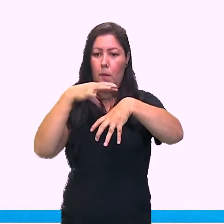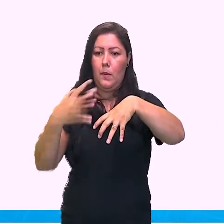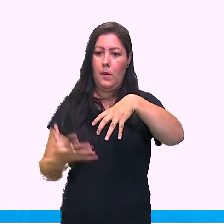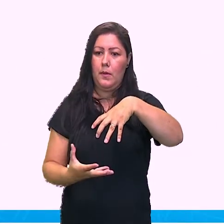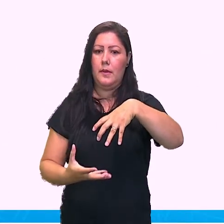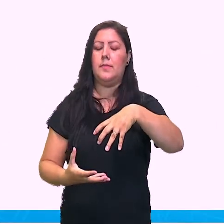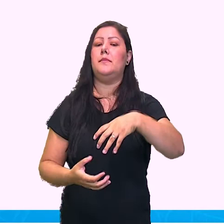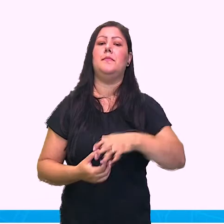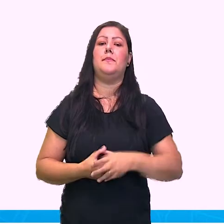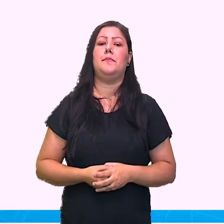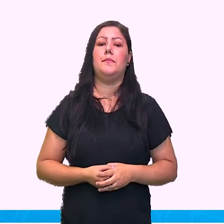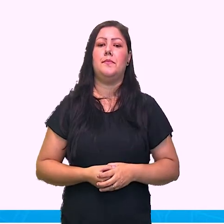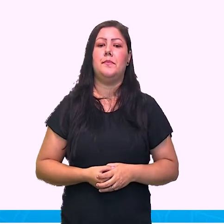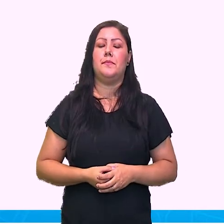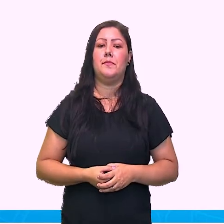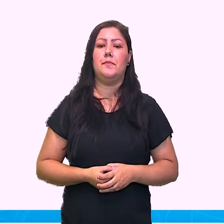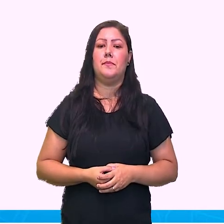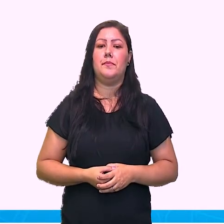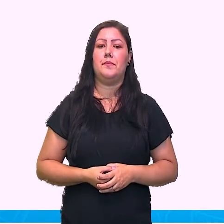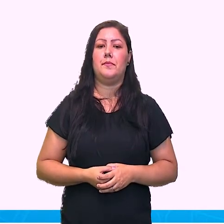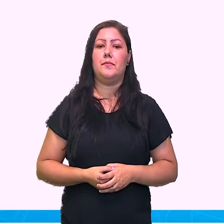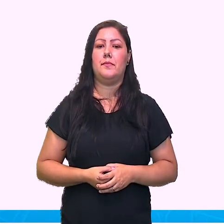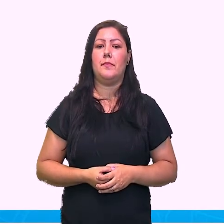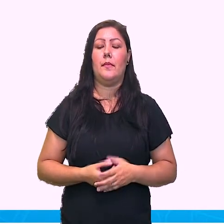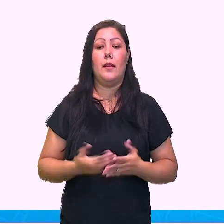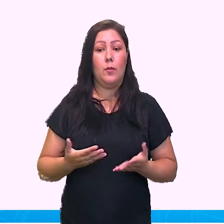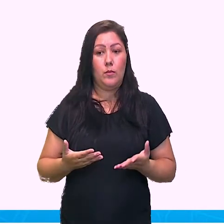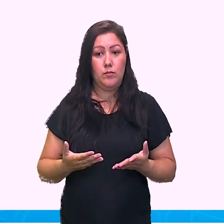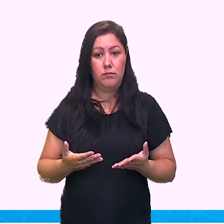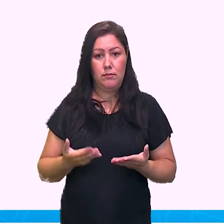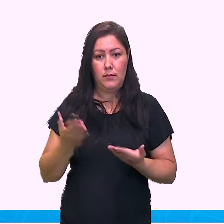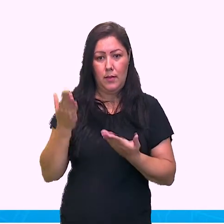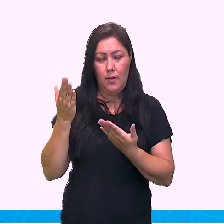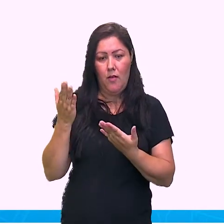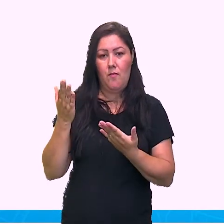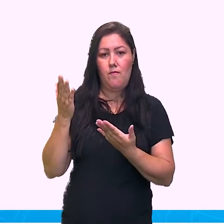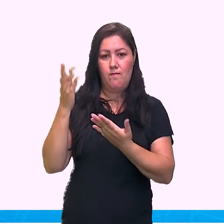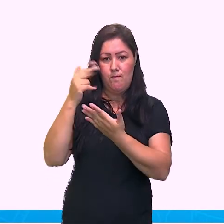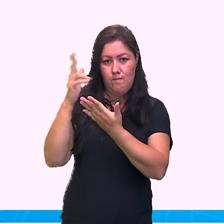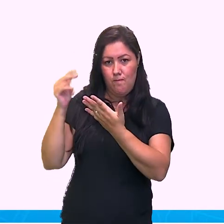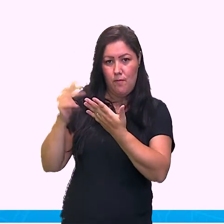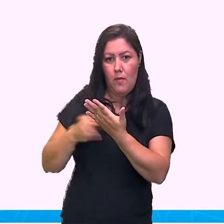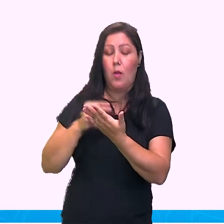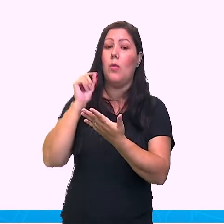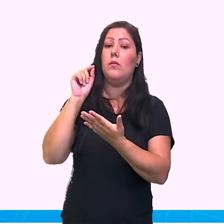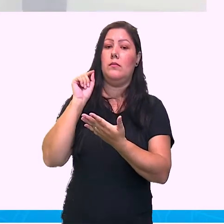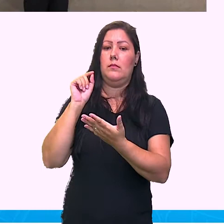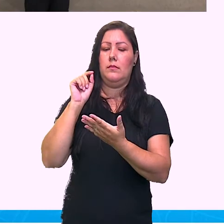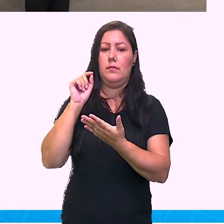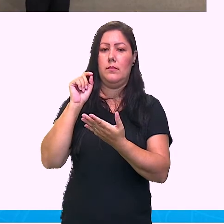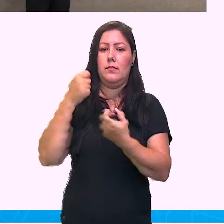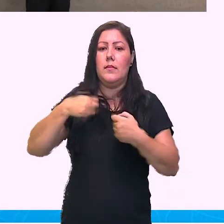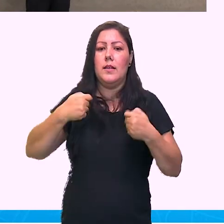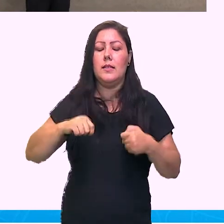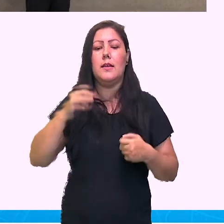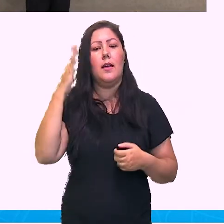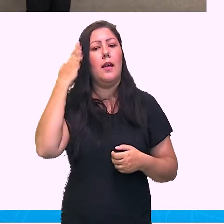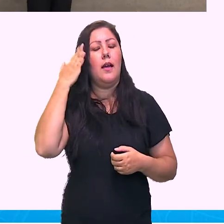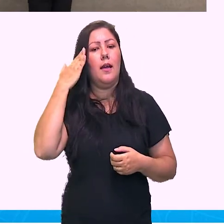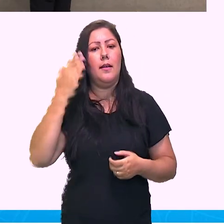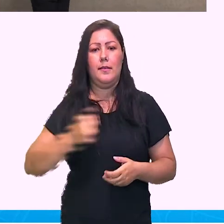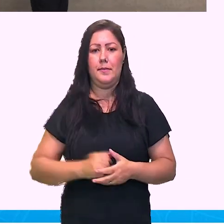Com relação aos hemisférios, nós precisamos saber o seguinte: nós temos o